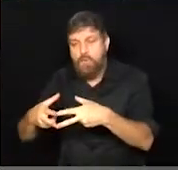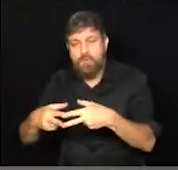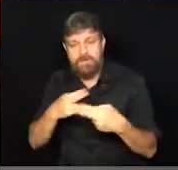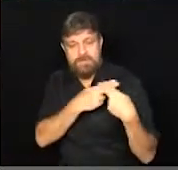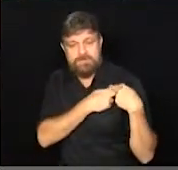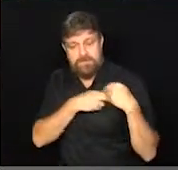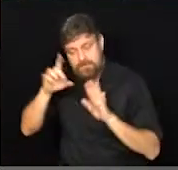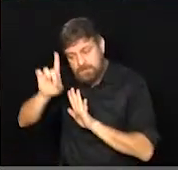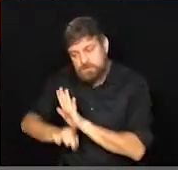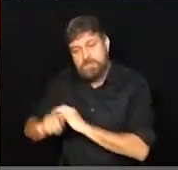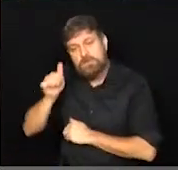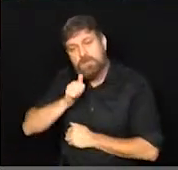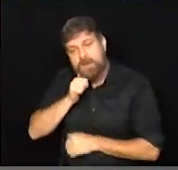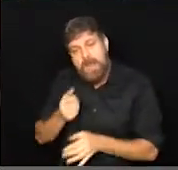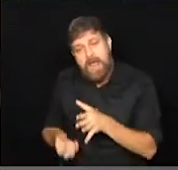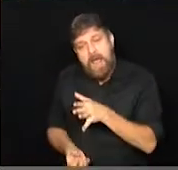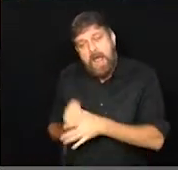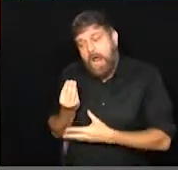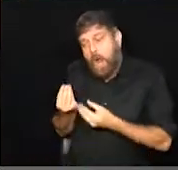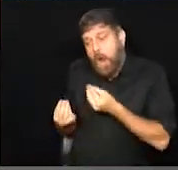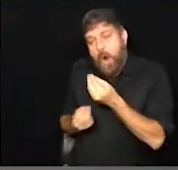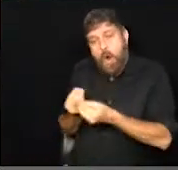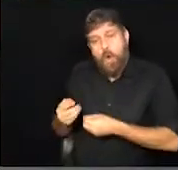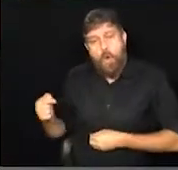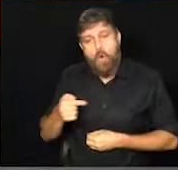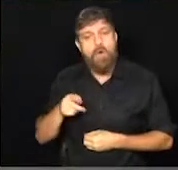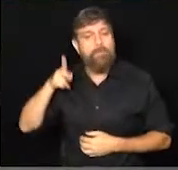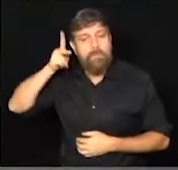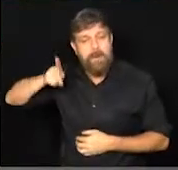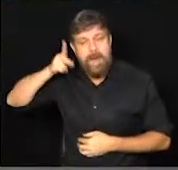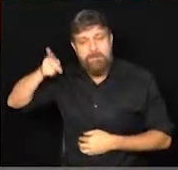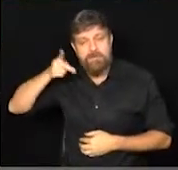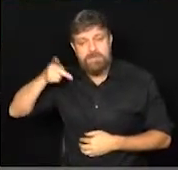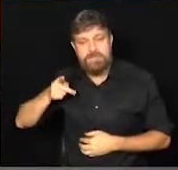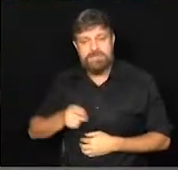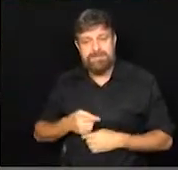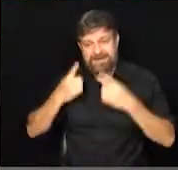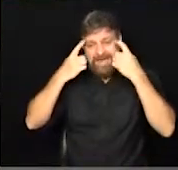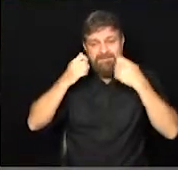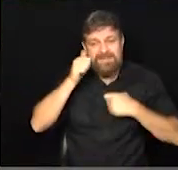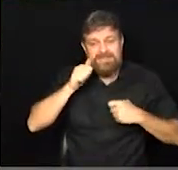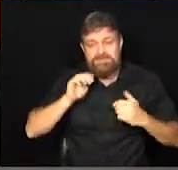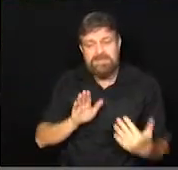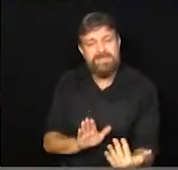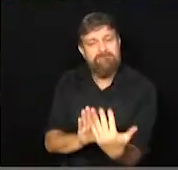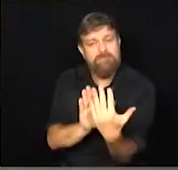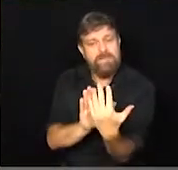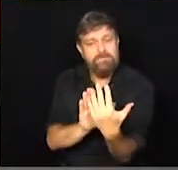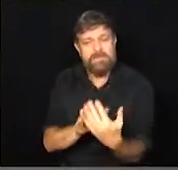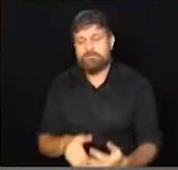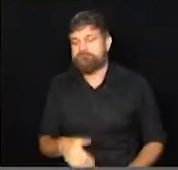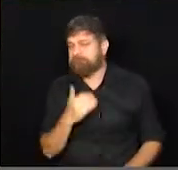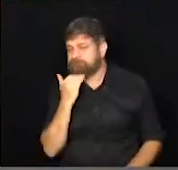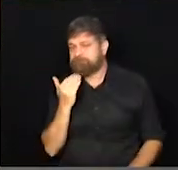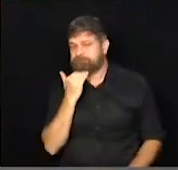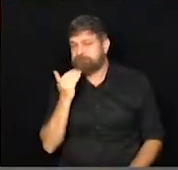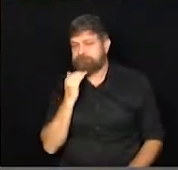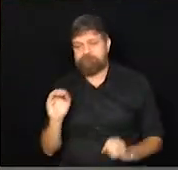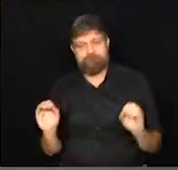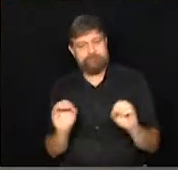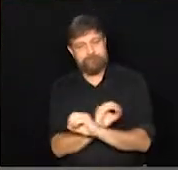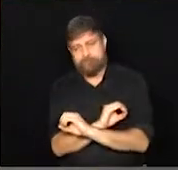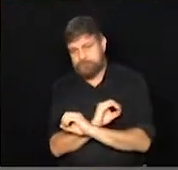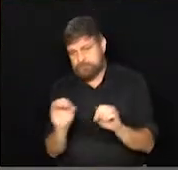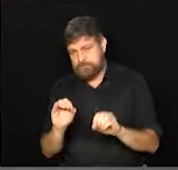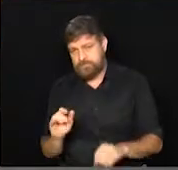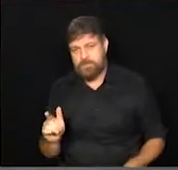sobre a implementação de como é que ia funcionar, qual é a política para o enfrentamento à violência contra a mulher. Isso não foi feito.